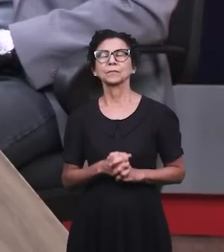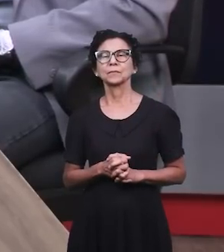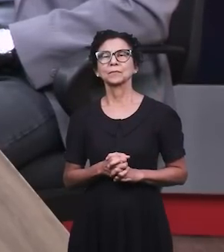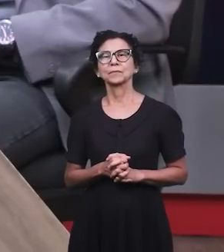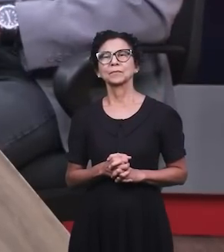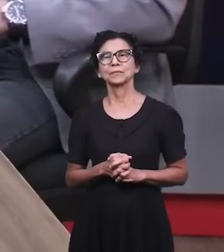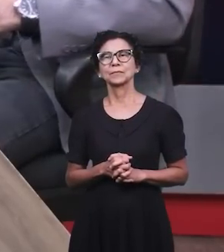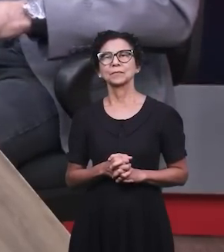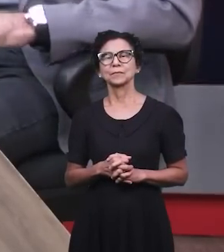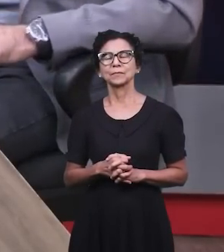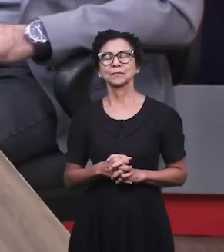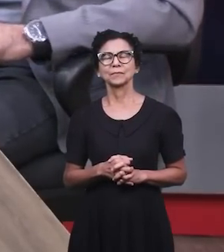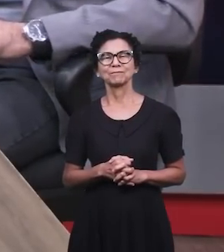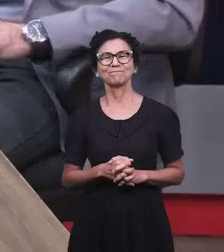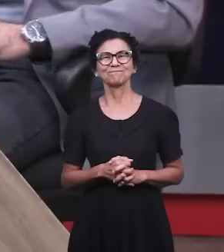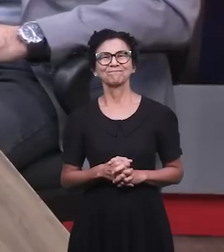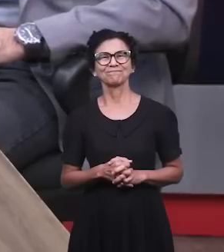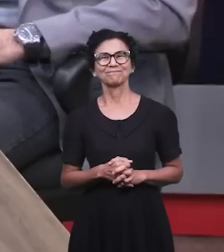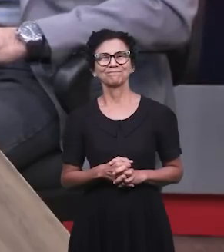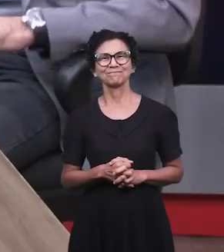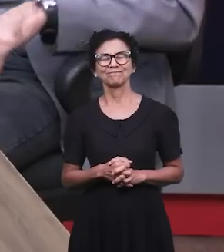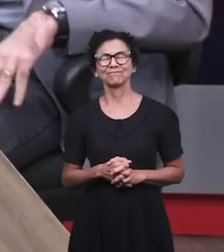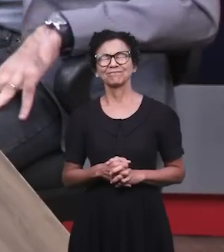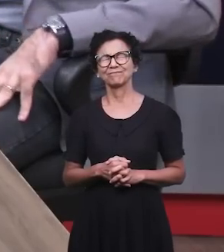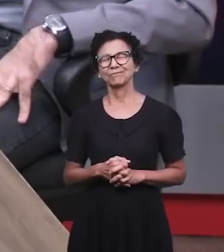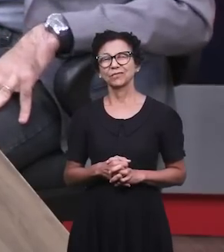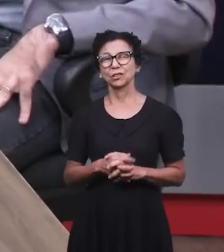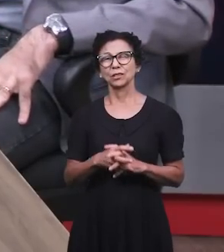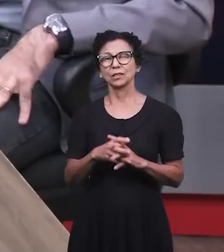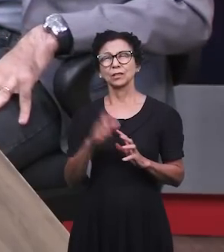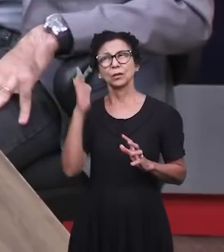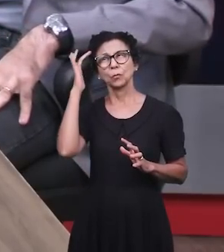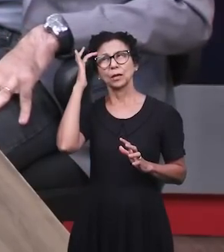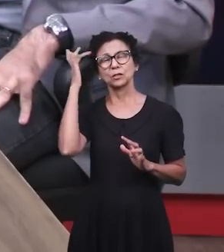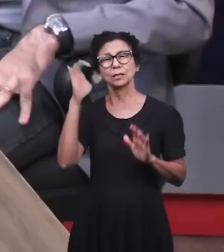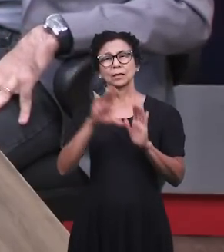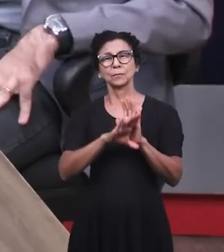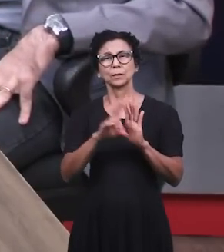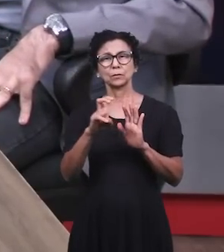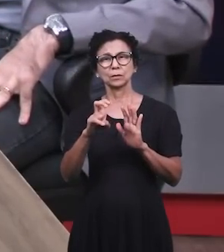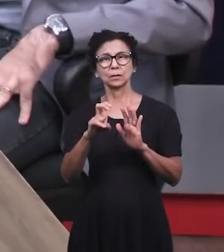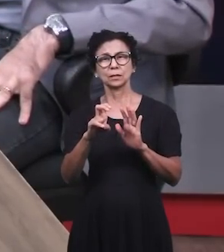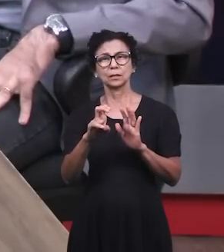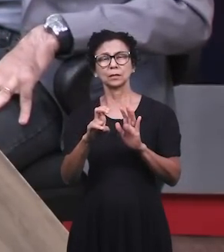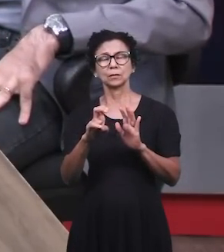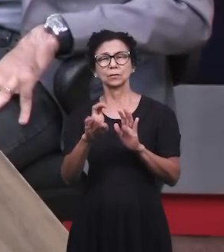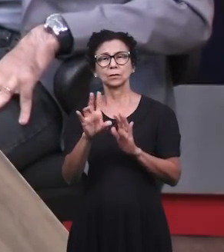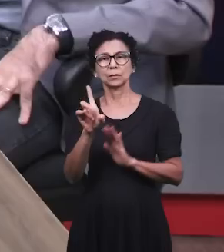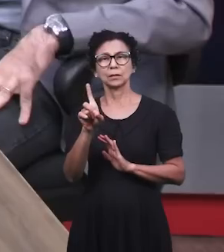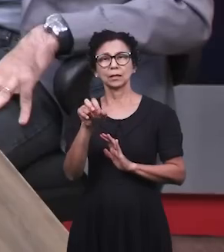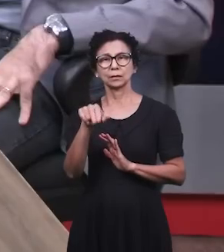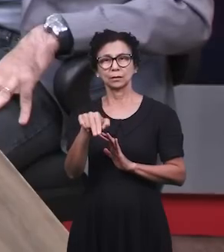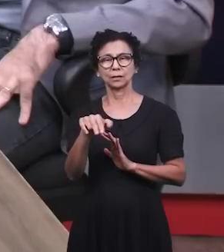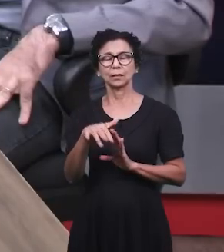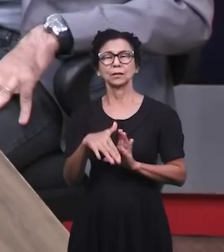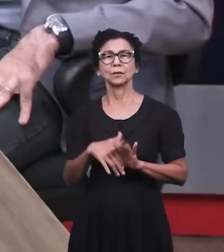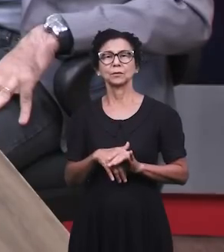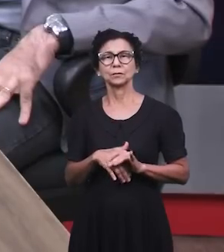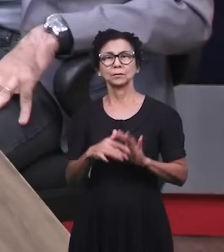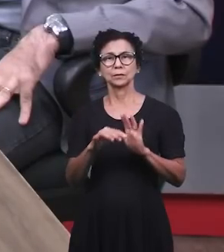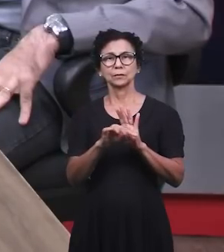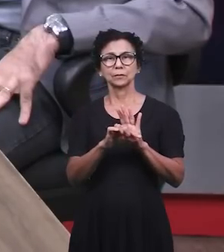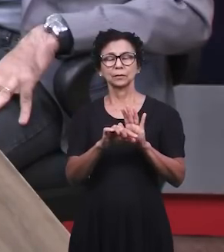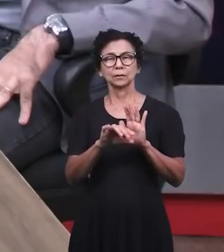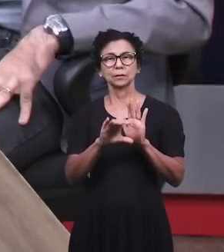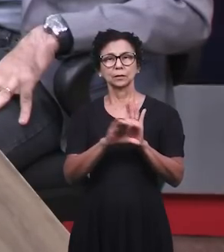parede. Né? Lá no capítulo, salvo engano, capítulo 5, né? De Daniel também, na mesma hora, Daniel 5,